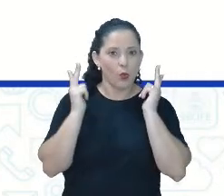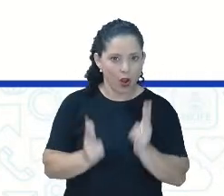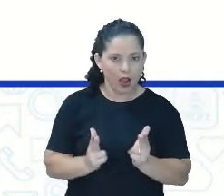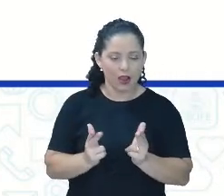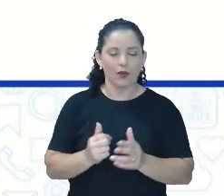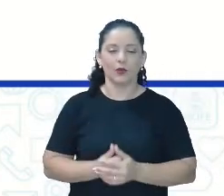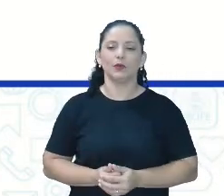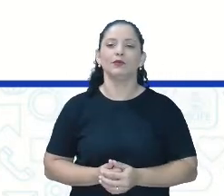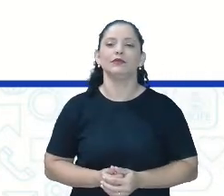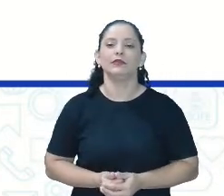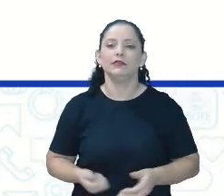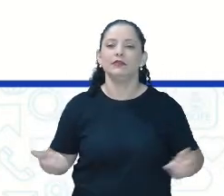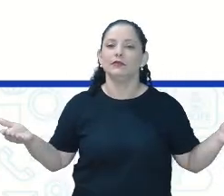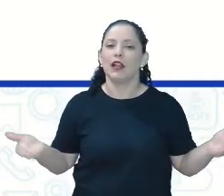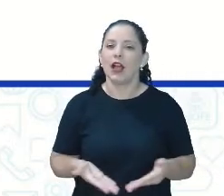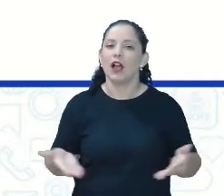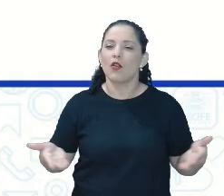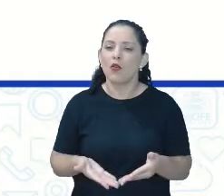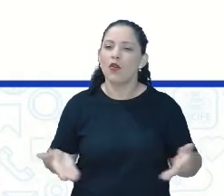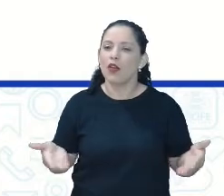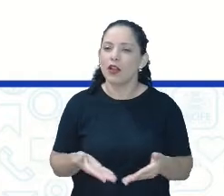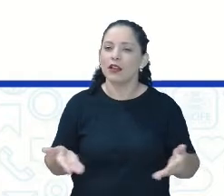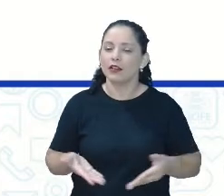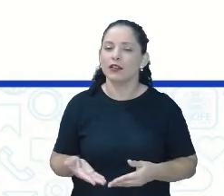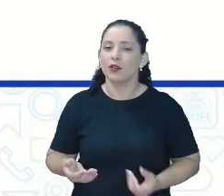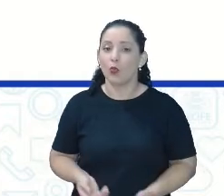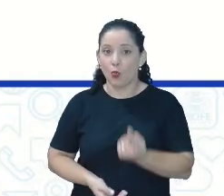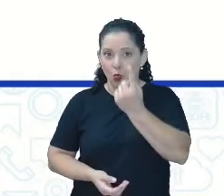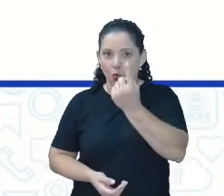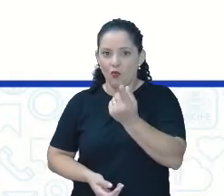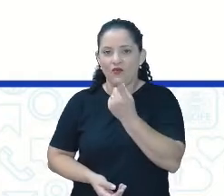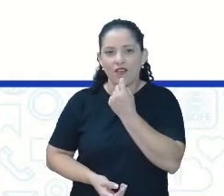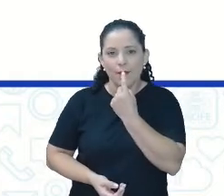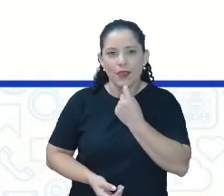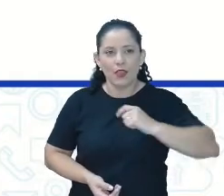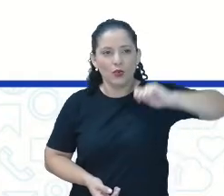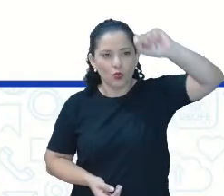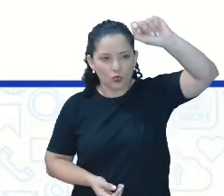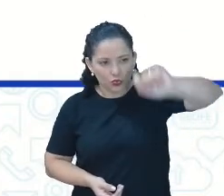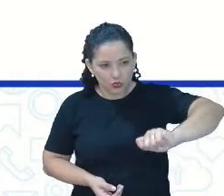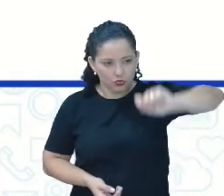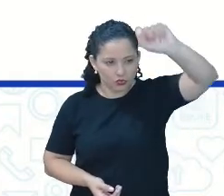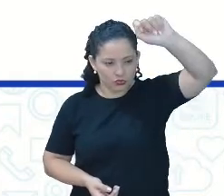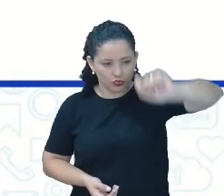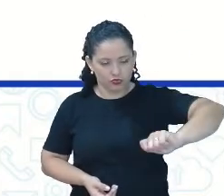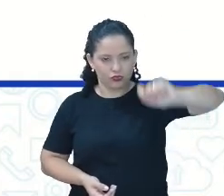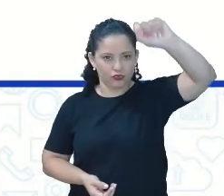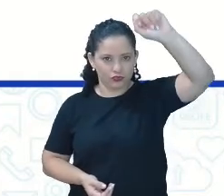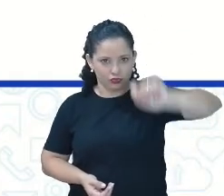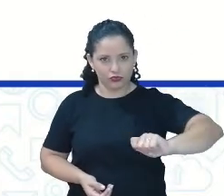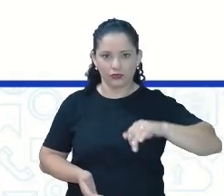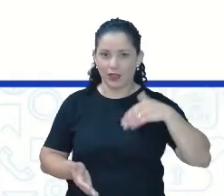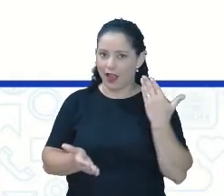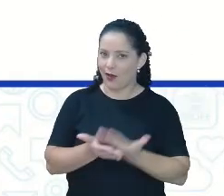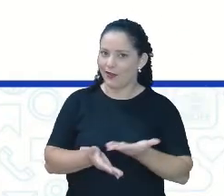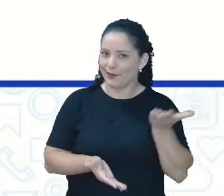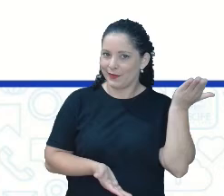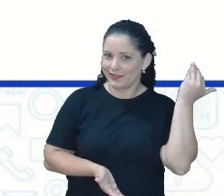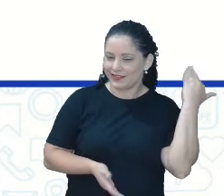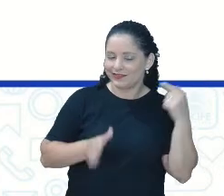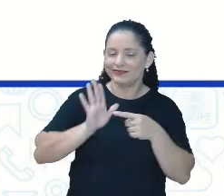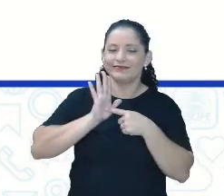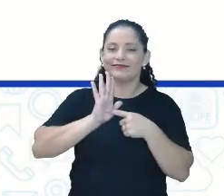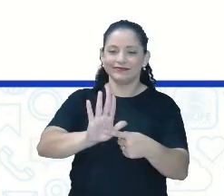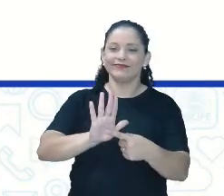iguais. E vou pintar um desses retângulos aí de vermelho. Lembra, né? Isso aí foi aula passada.